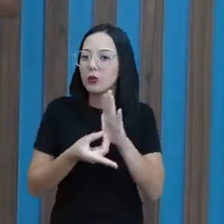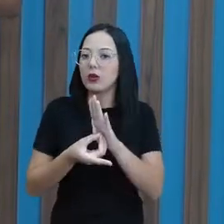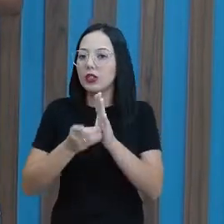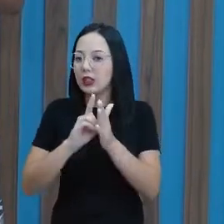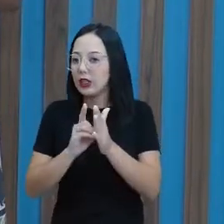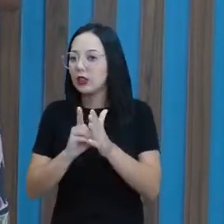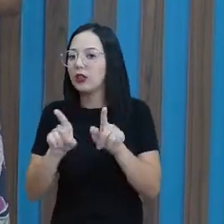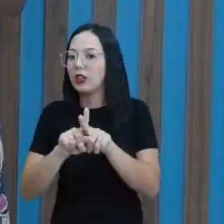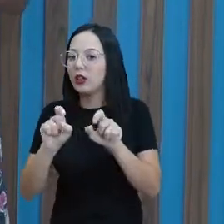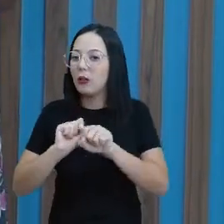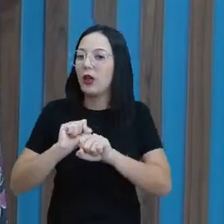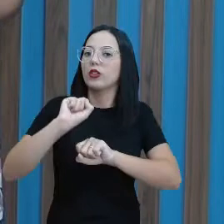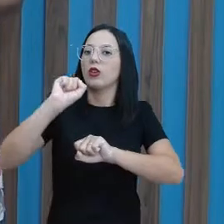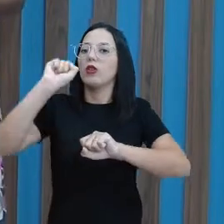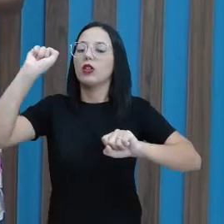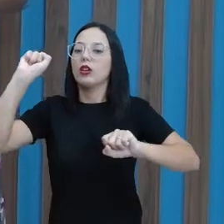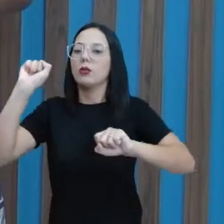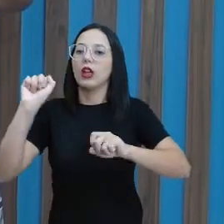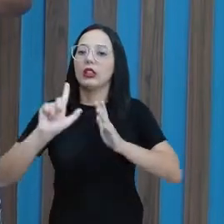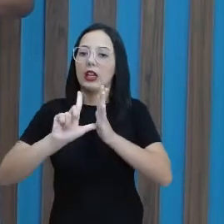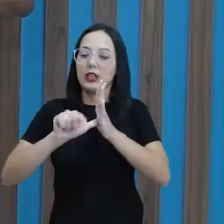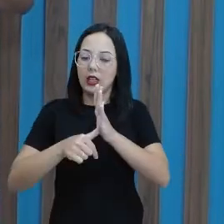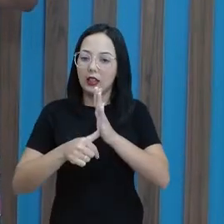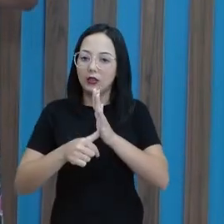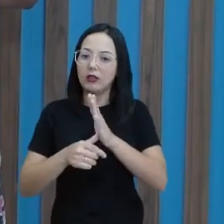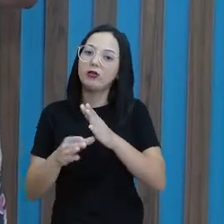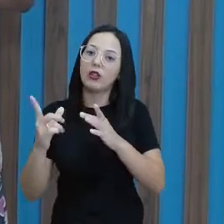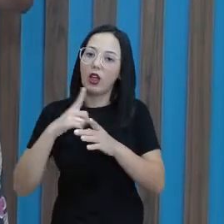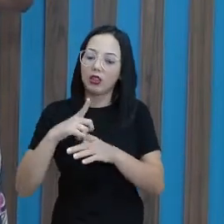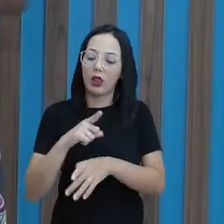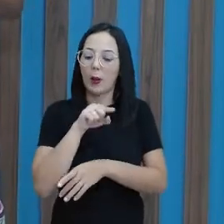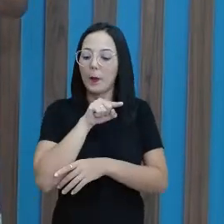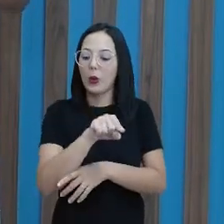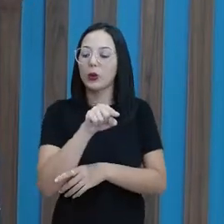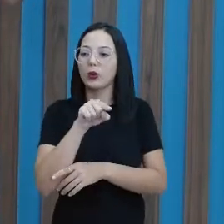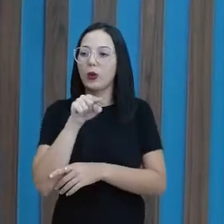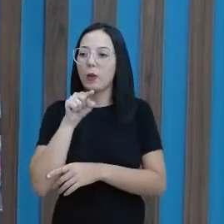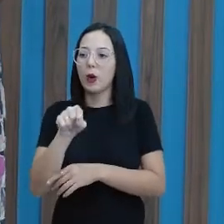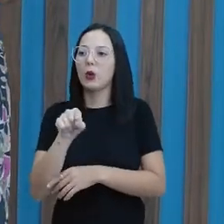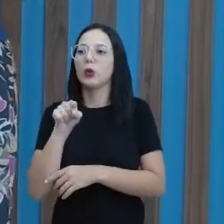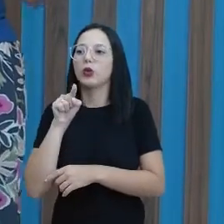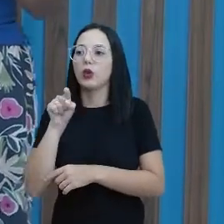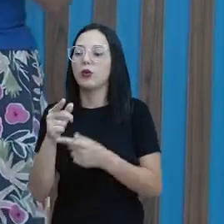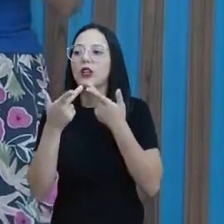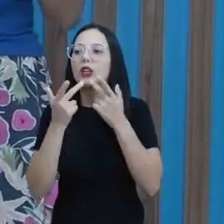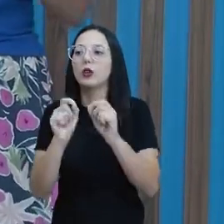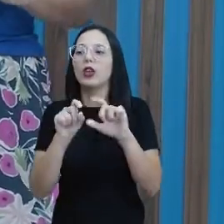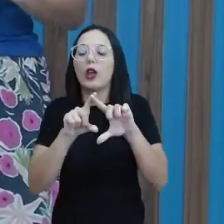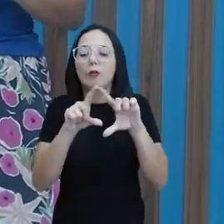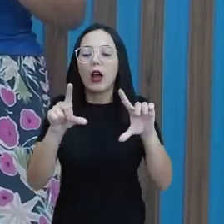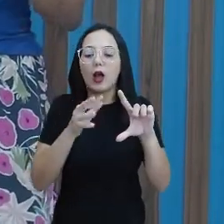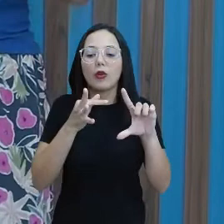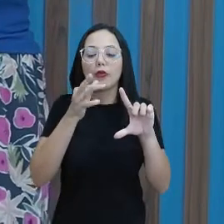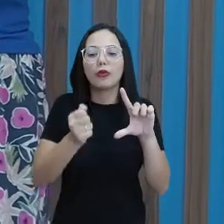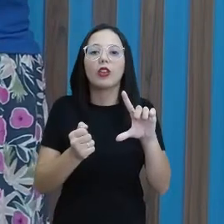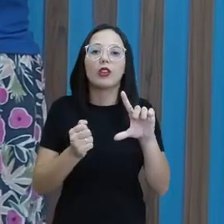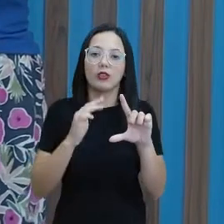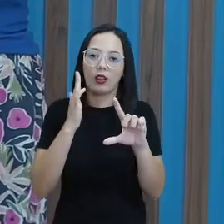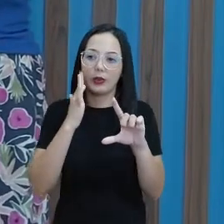nos levantamos tarde, no entanto. Então, aqui eu já tenho um ponto final marcando o fim das orações.